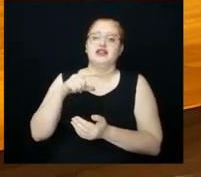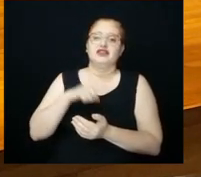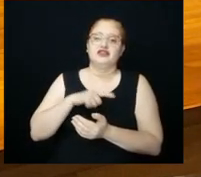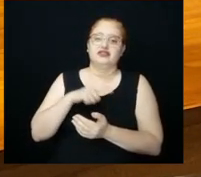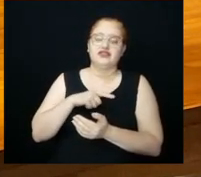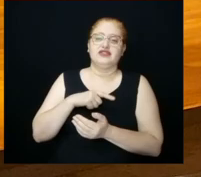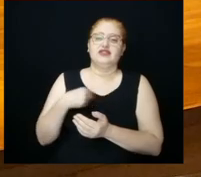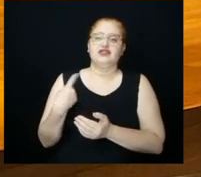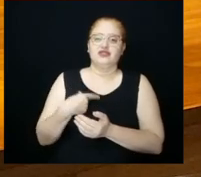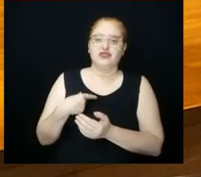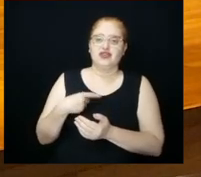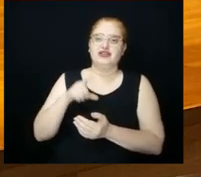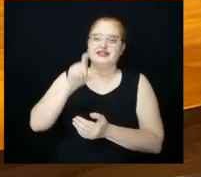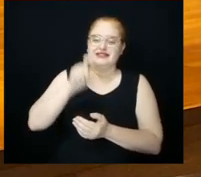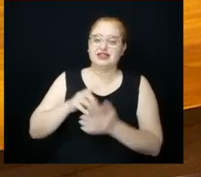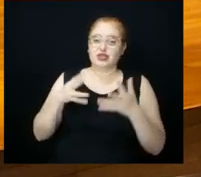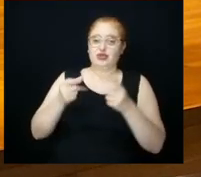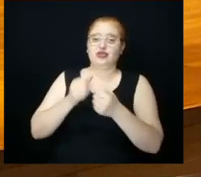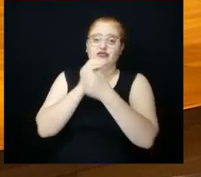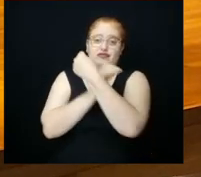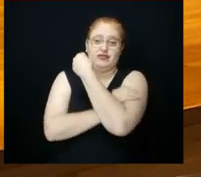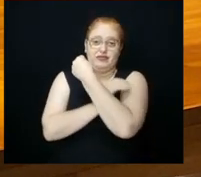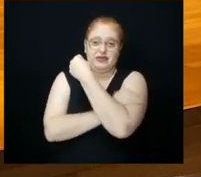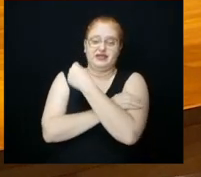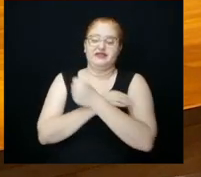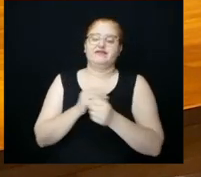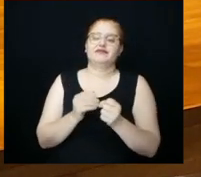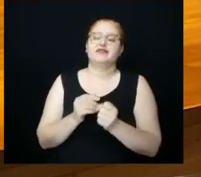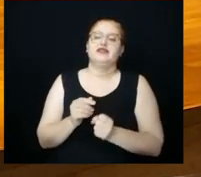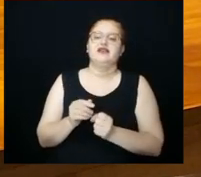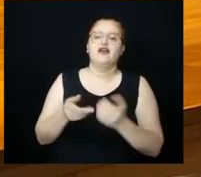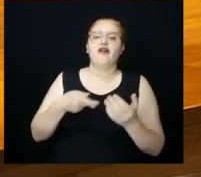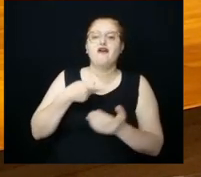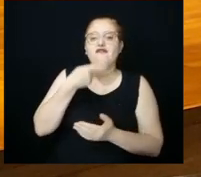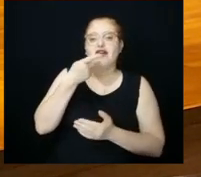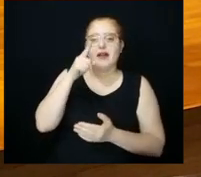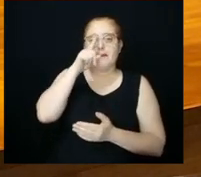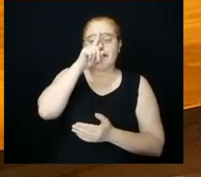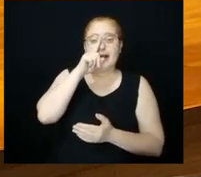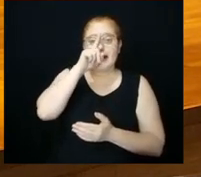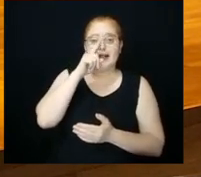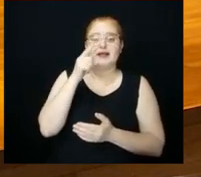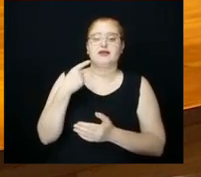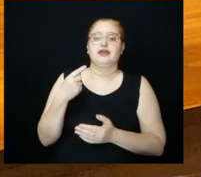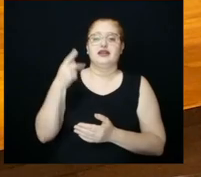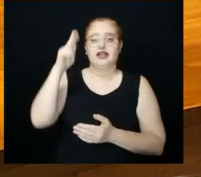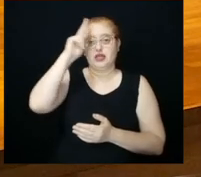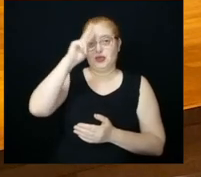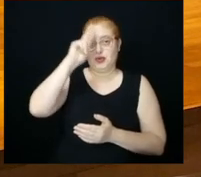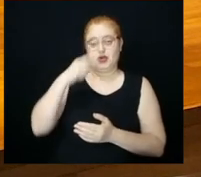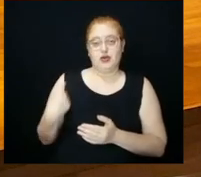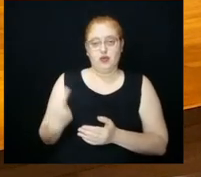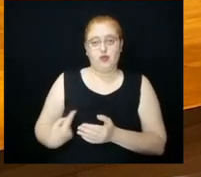Sejamos Todos Feministas. Falando do perigo de uma história única, né?